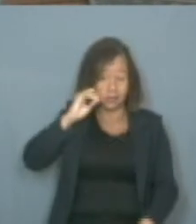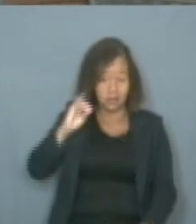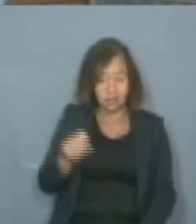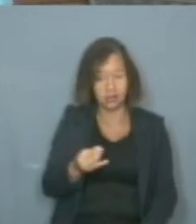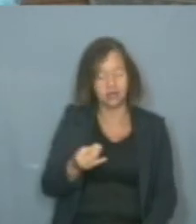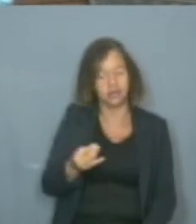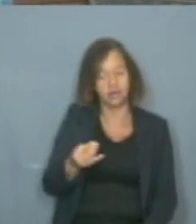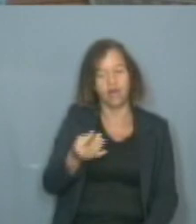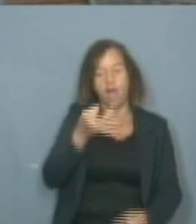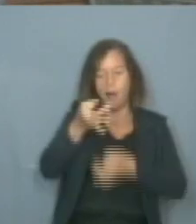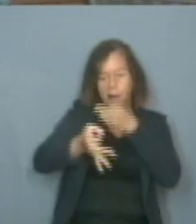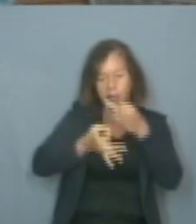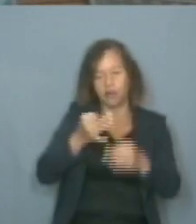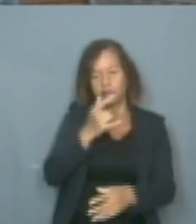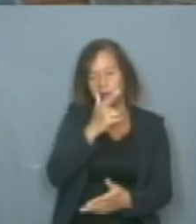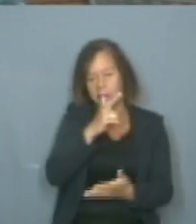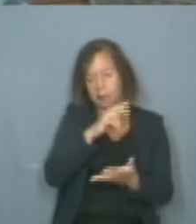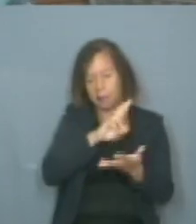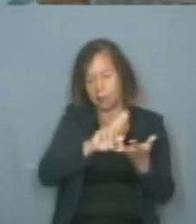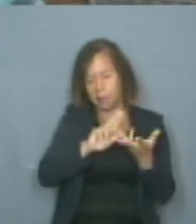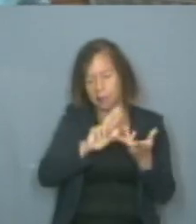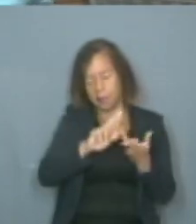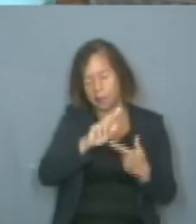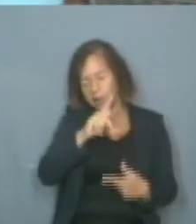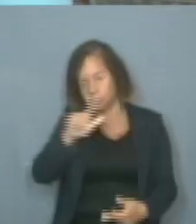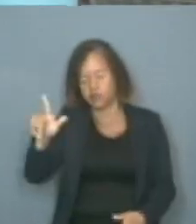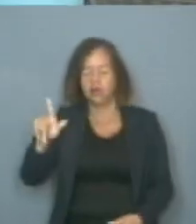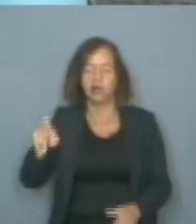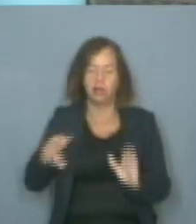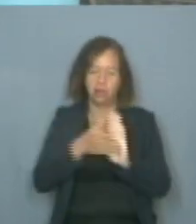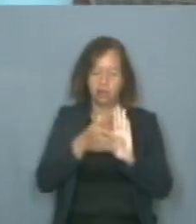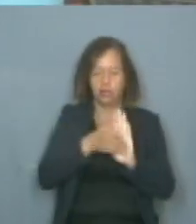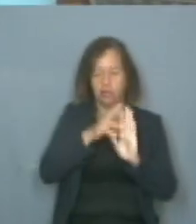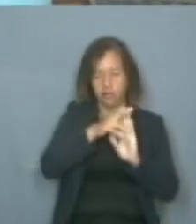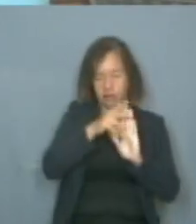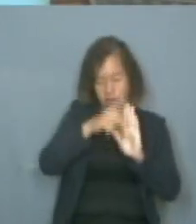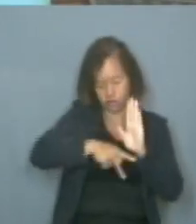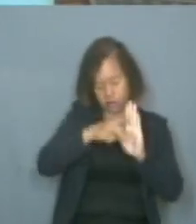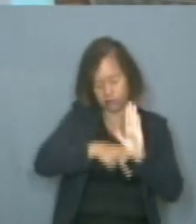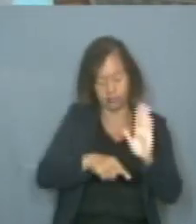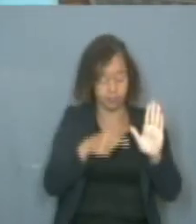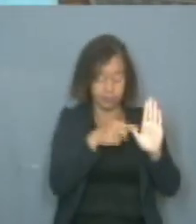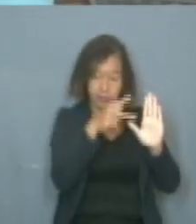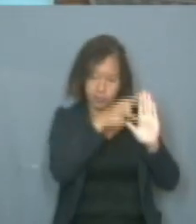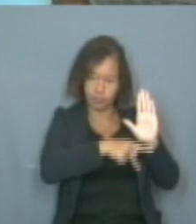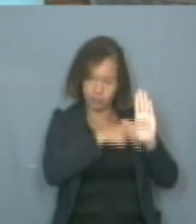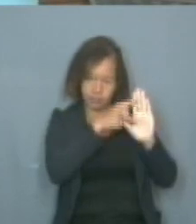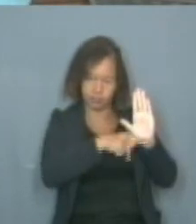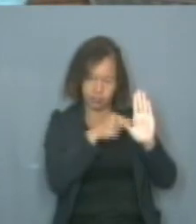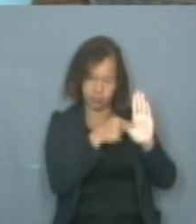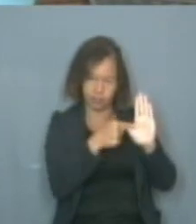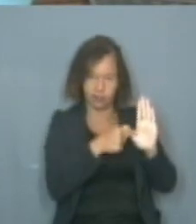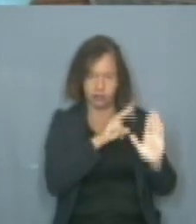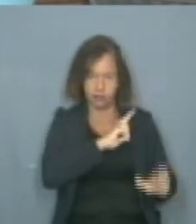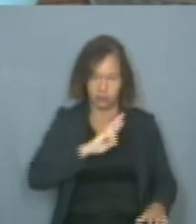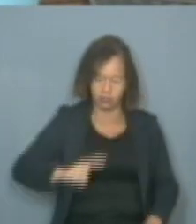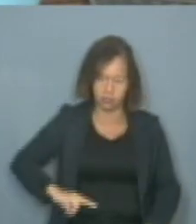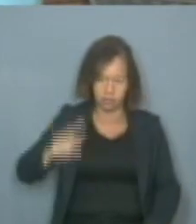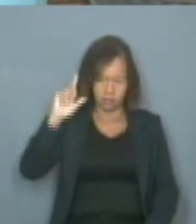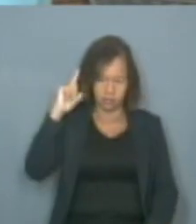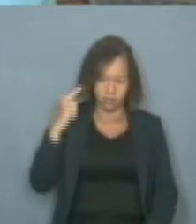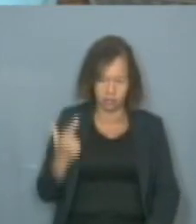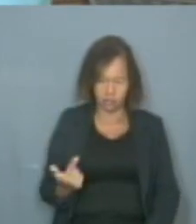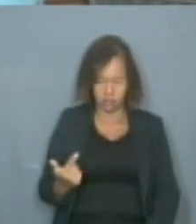ouvir os colegas e até os próprios autores dos projetos. E esse projeto específico da vereadora Liana